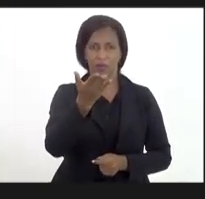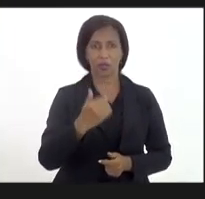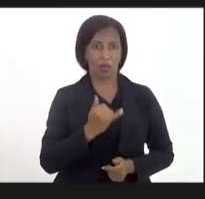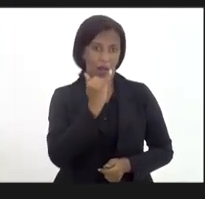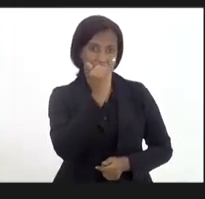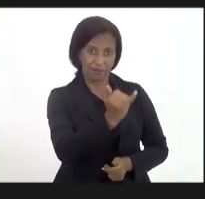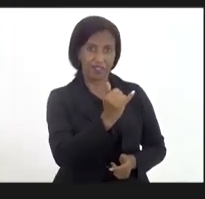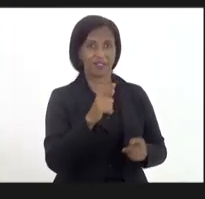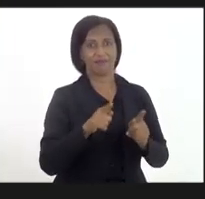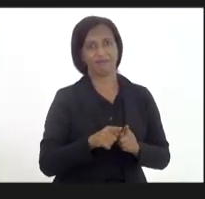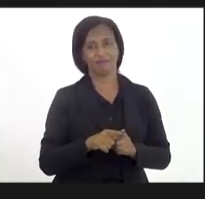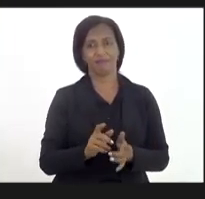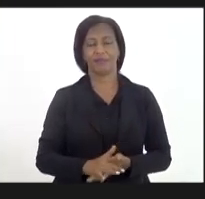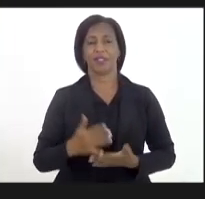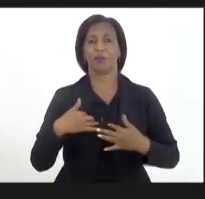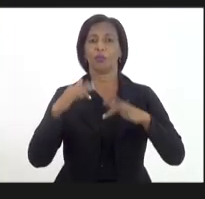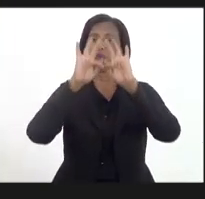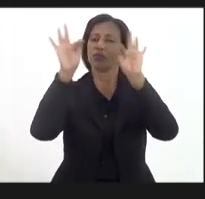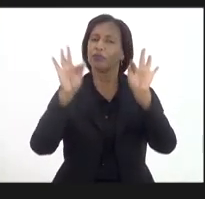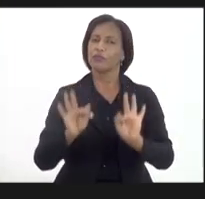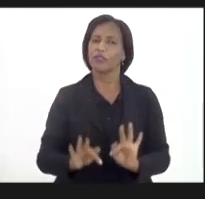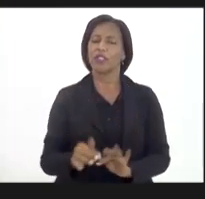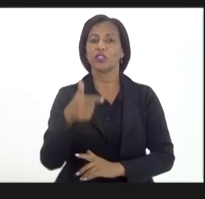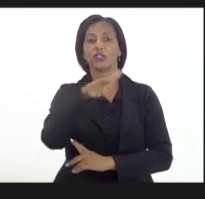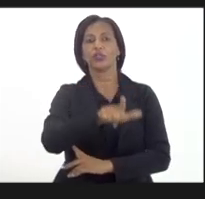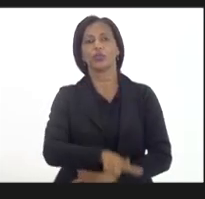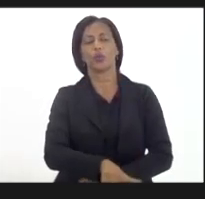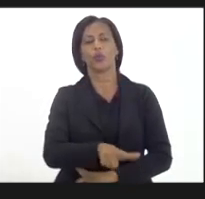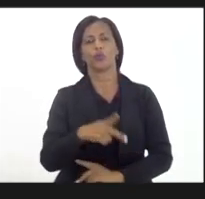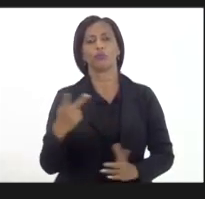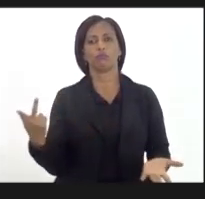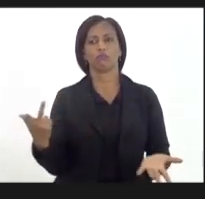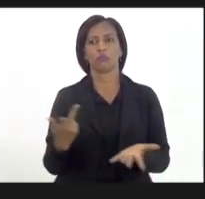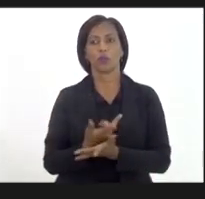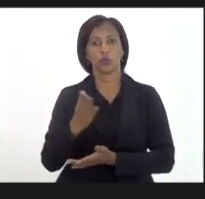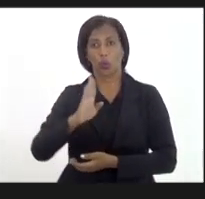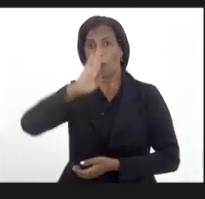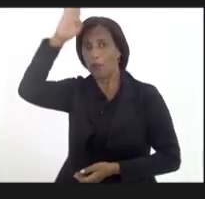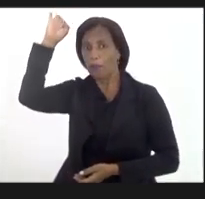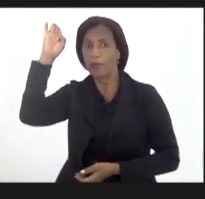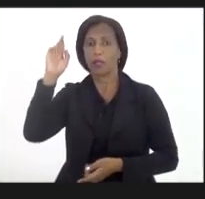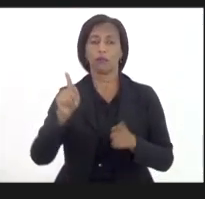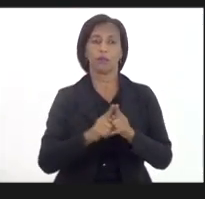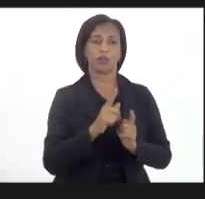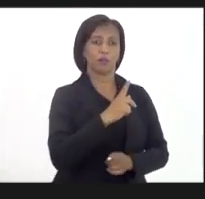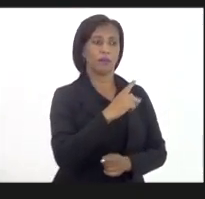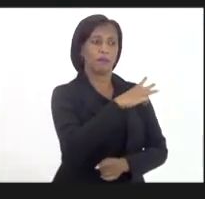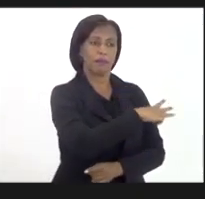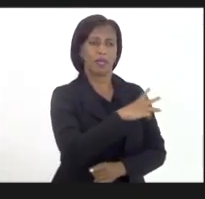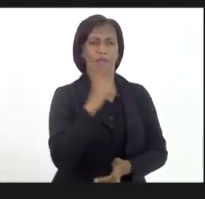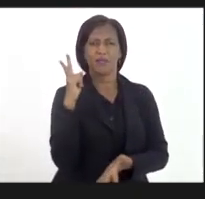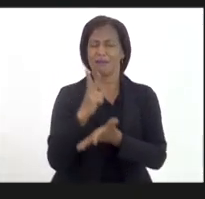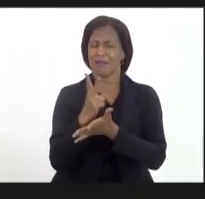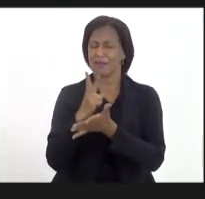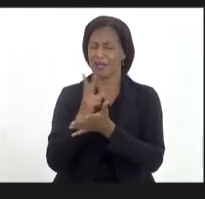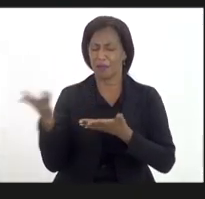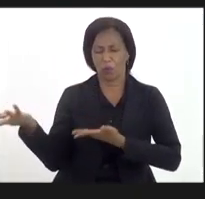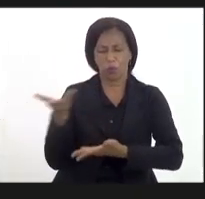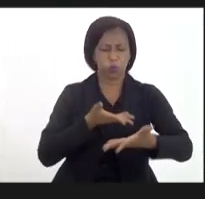e muito feliz com mais uma vez não só o corpo de bombeiros mas a polícia militar o Coronel Figueiredo sempre